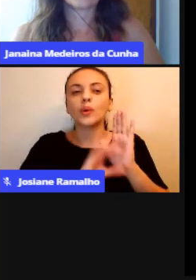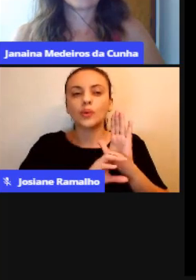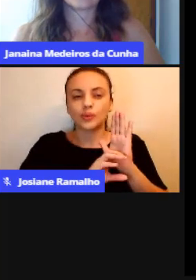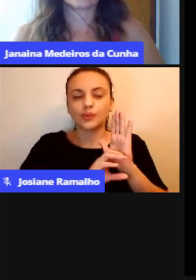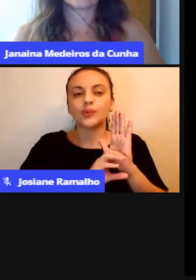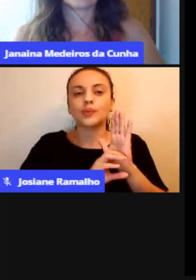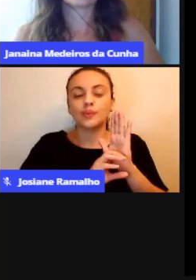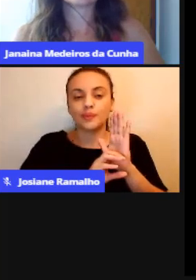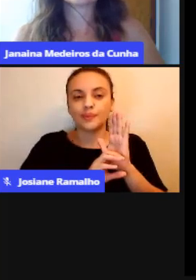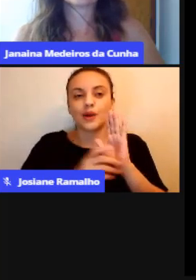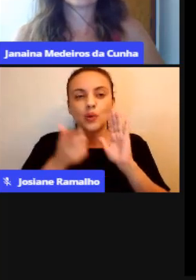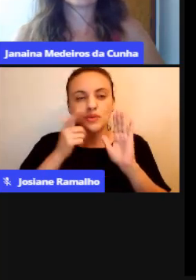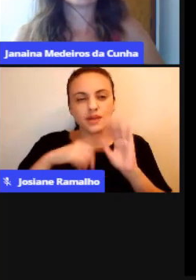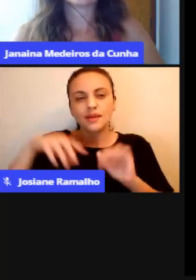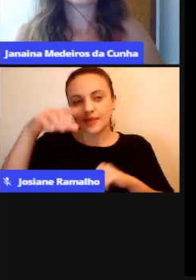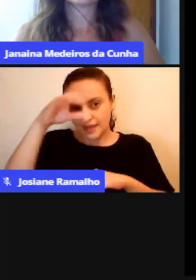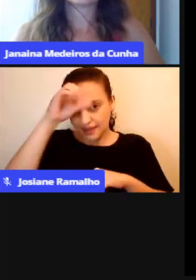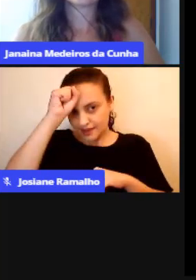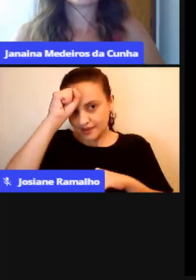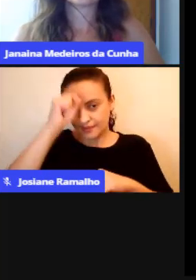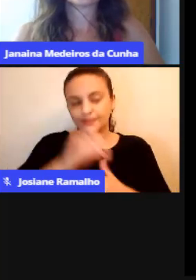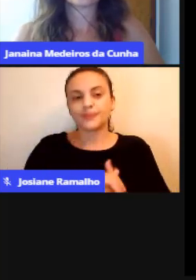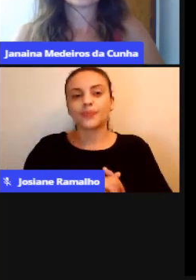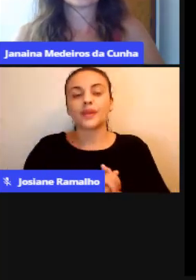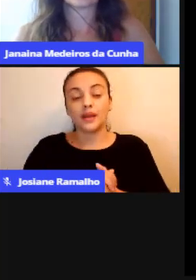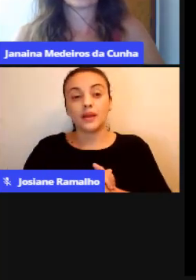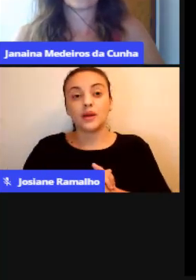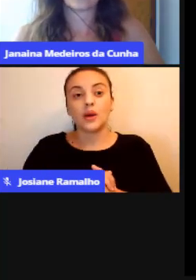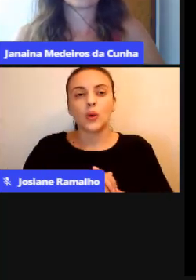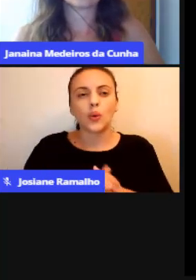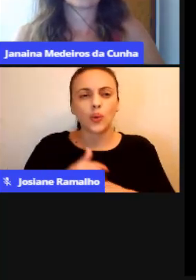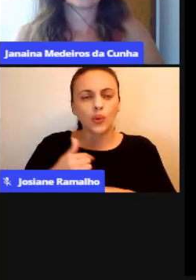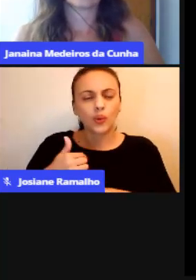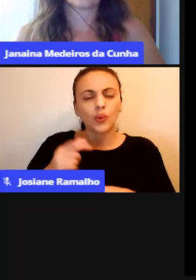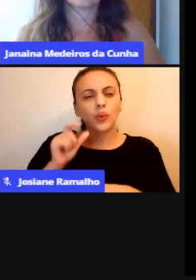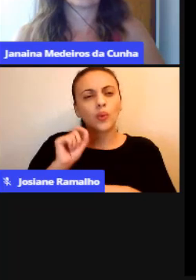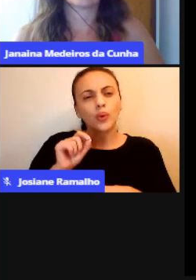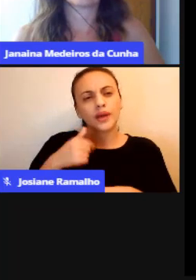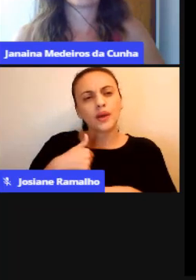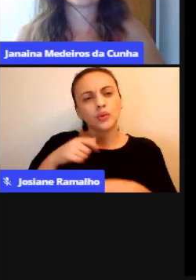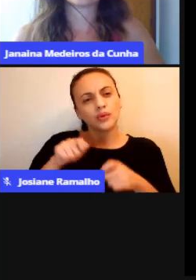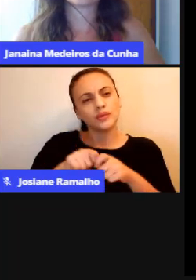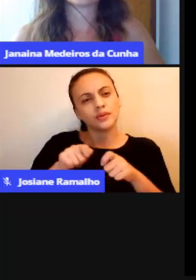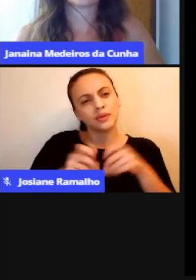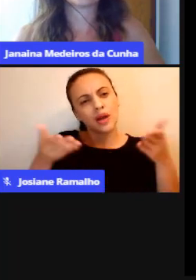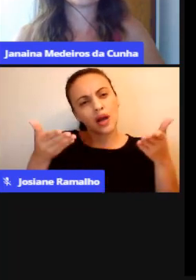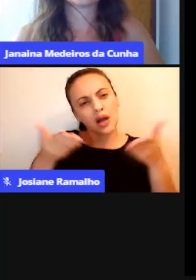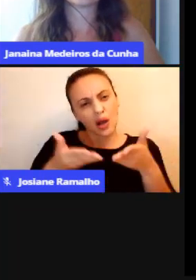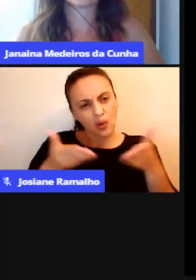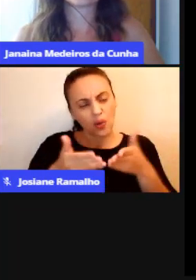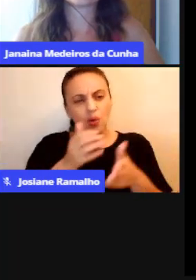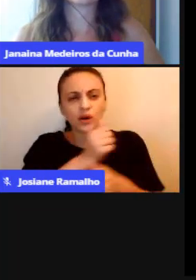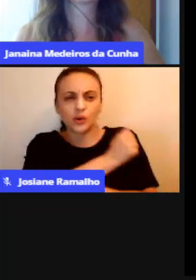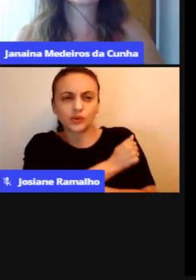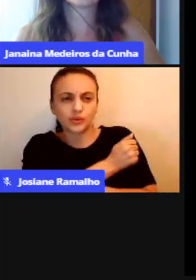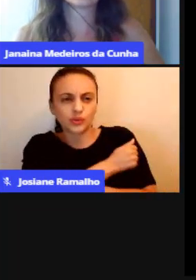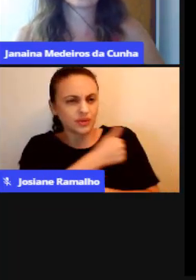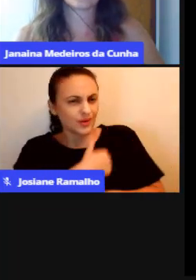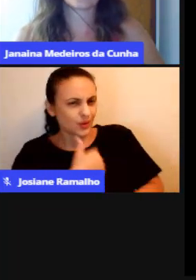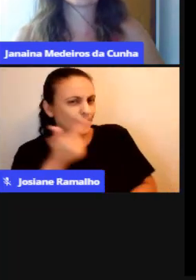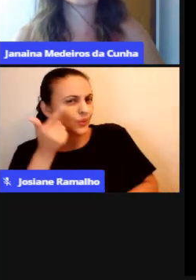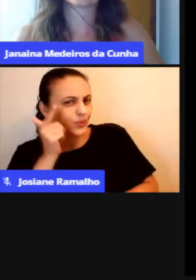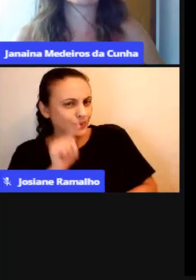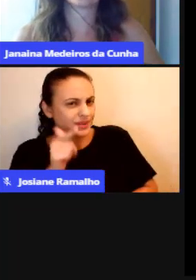estar aprendendo, né? Então, será o que eu estou fazendo agora com os meus alunos, eu estou conseguindo com que